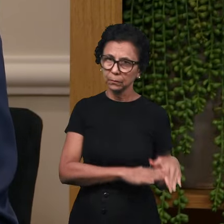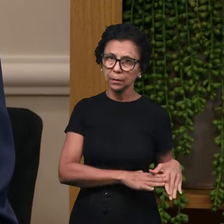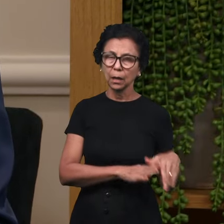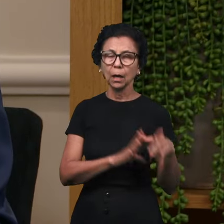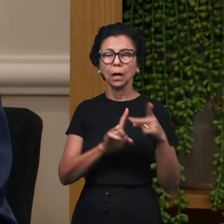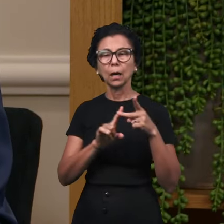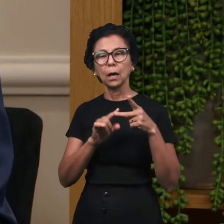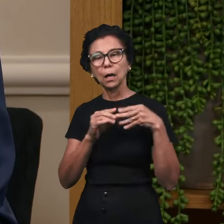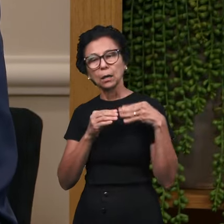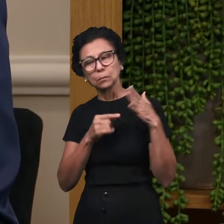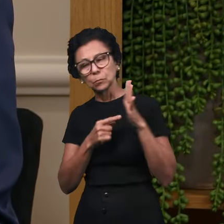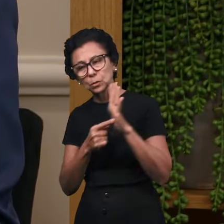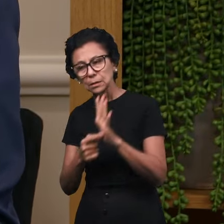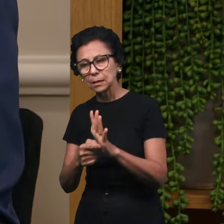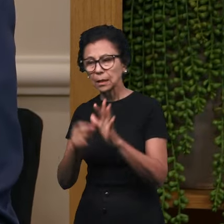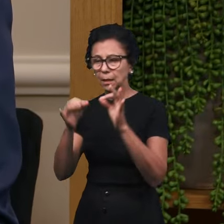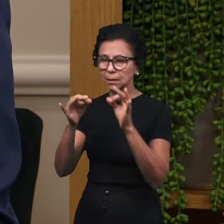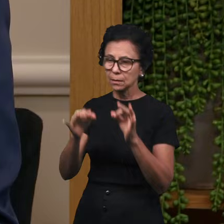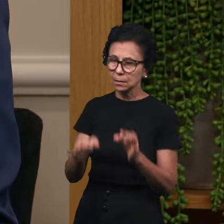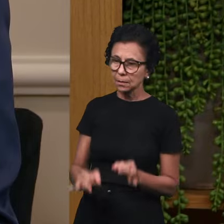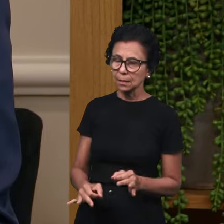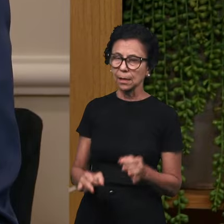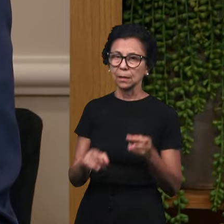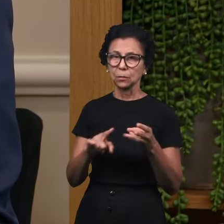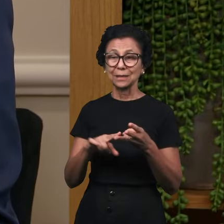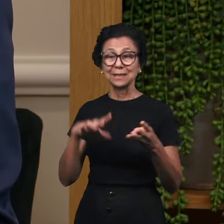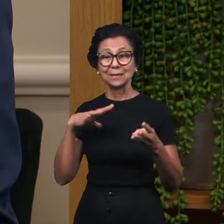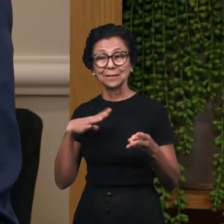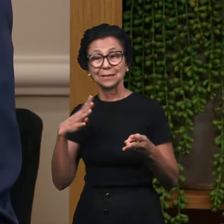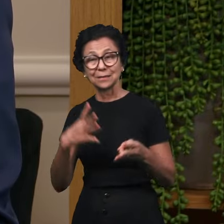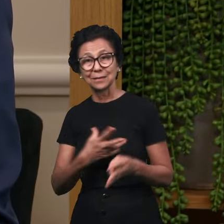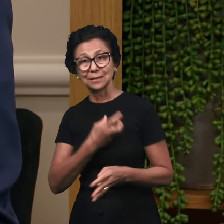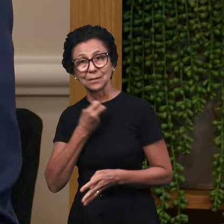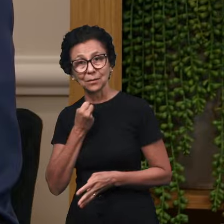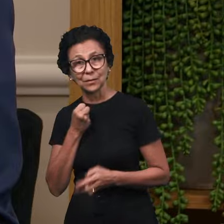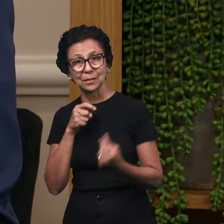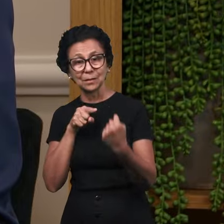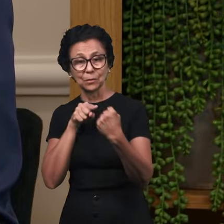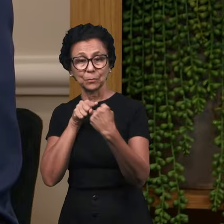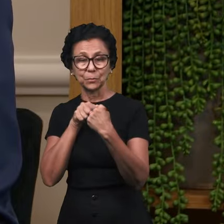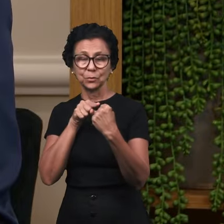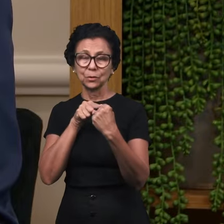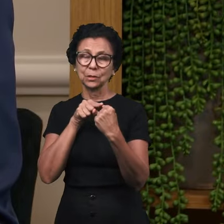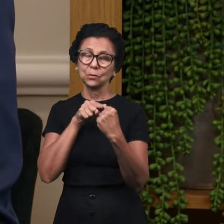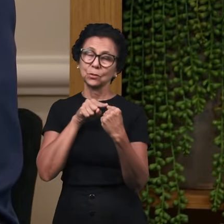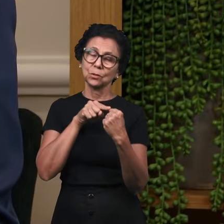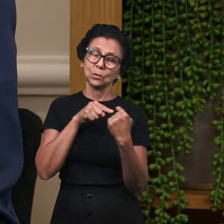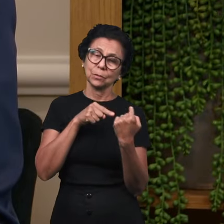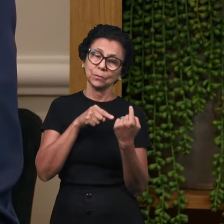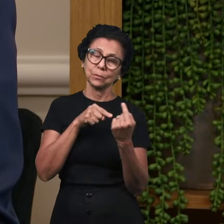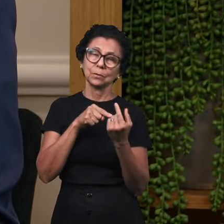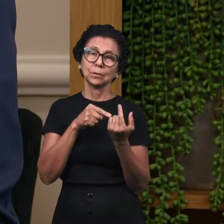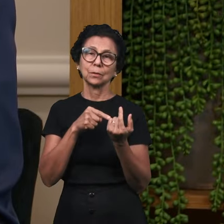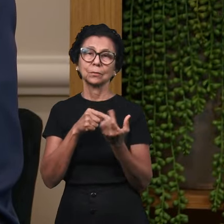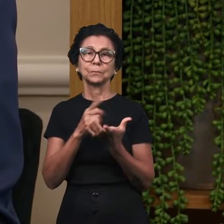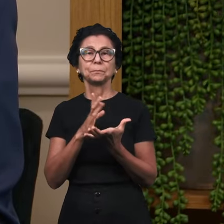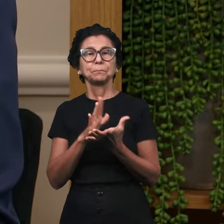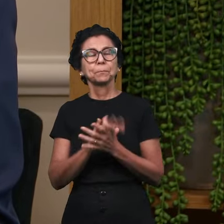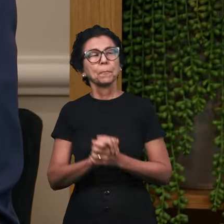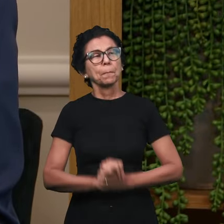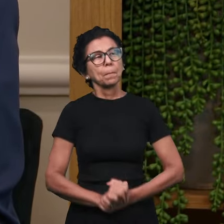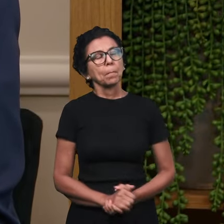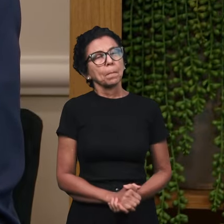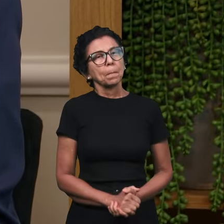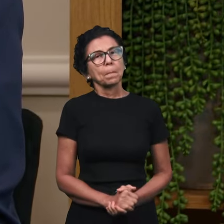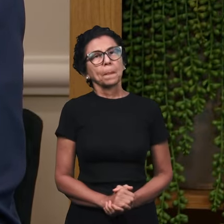de direcionar, no sentido de salvação. Amém? Então, sonhos do Senhor têm essa característica. Mas